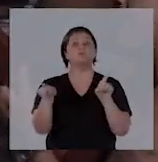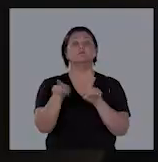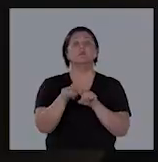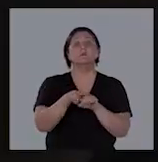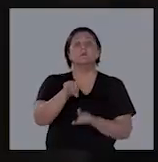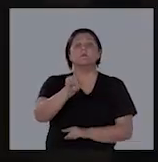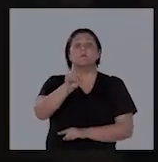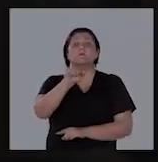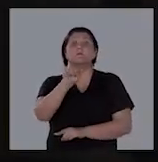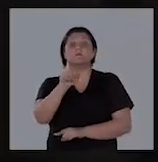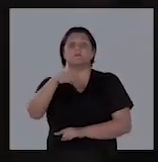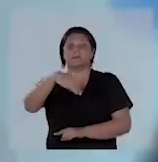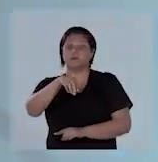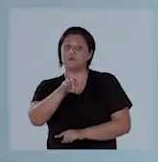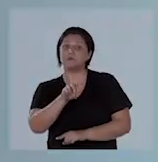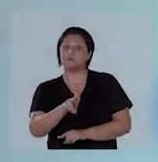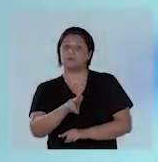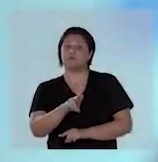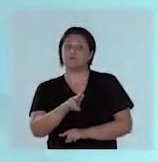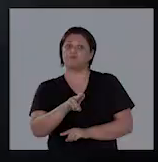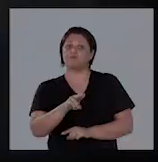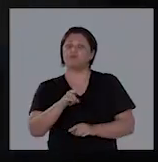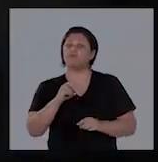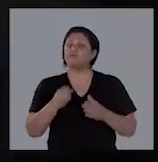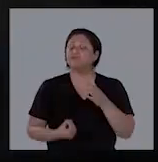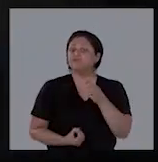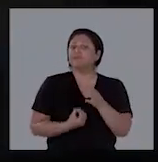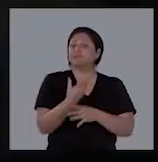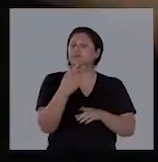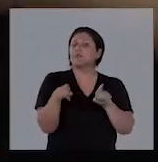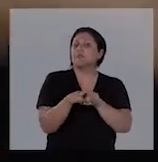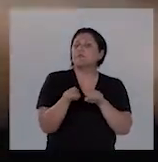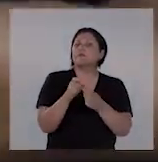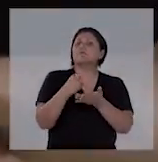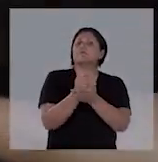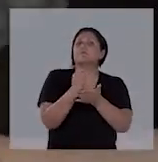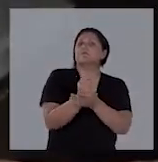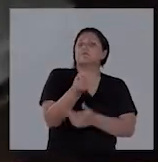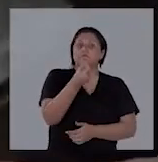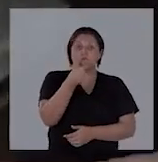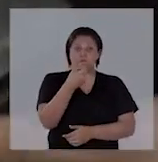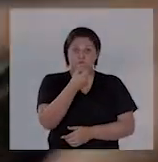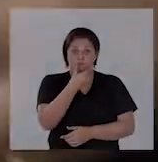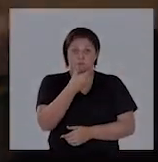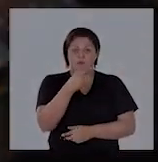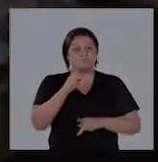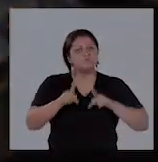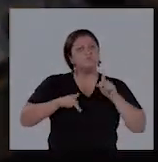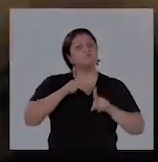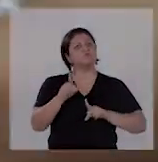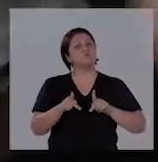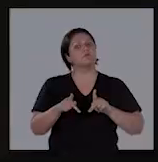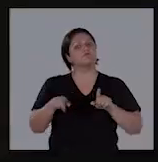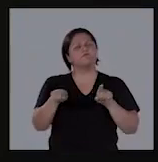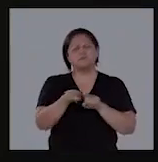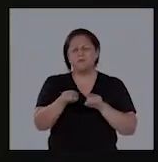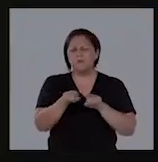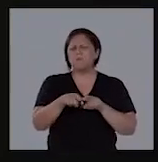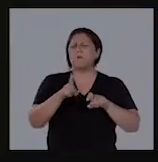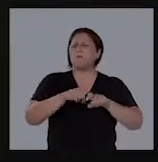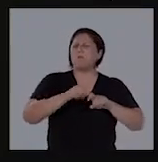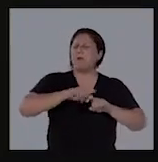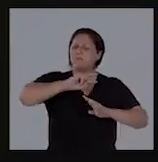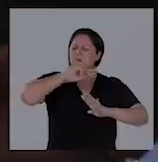foram criados o samu 192 as farmácias populares milhares de